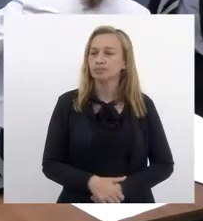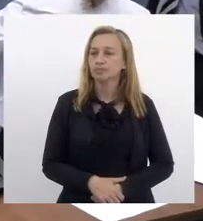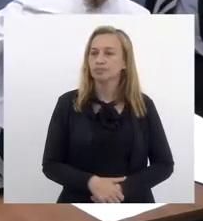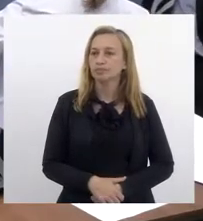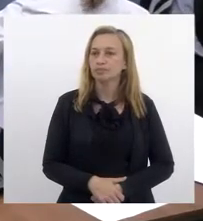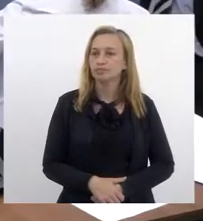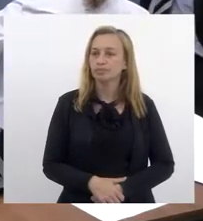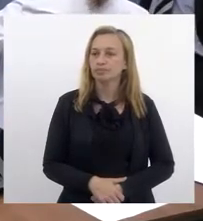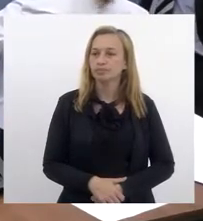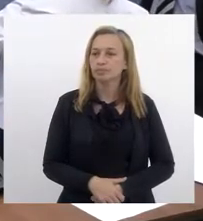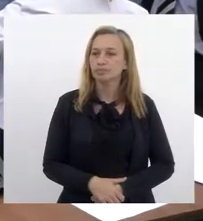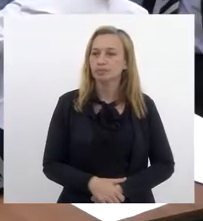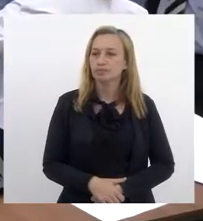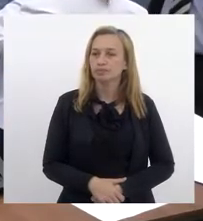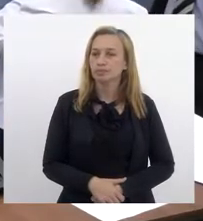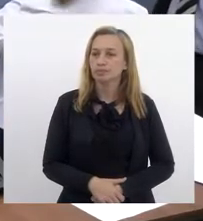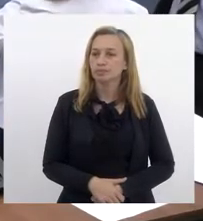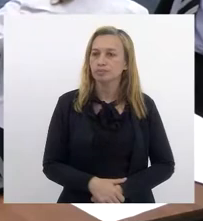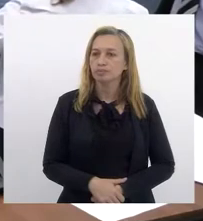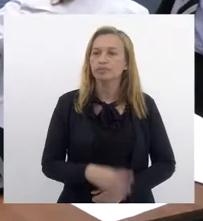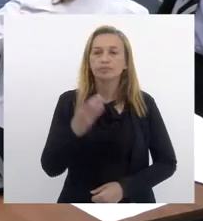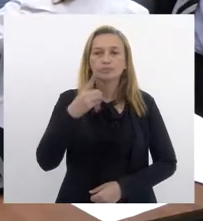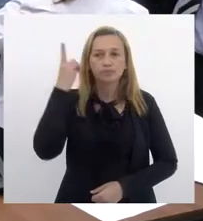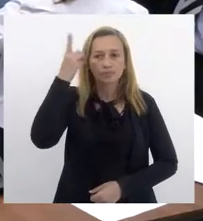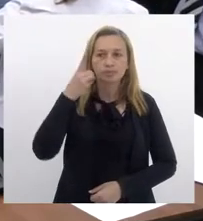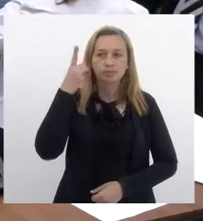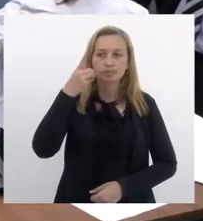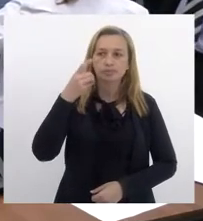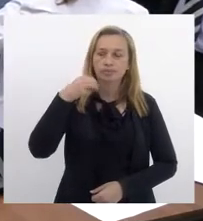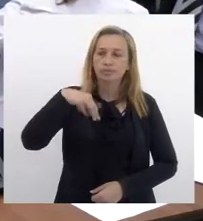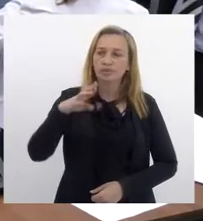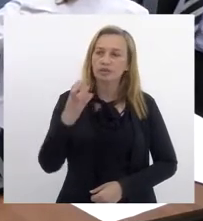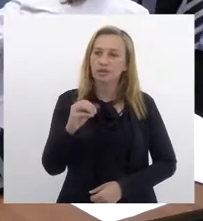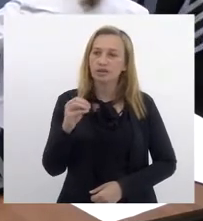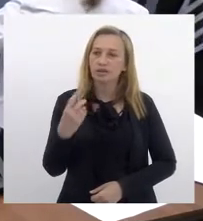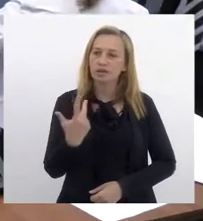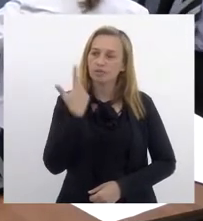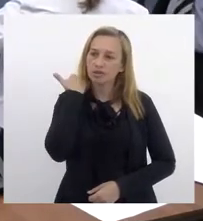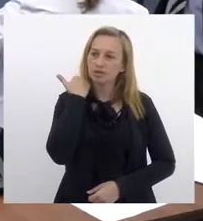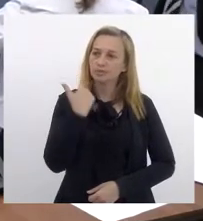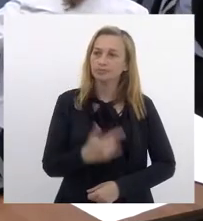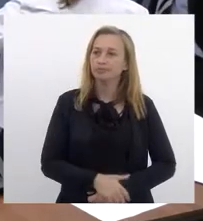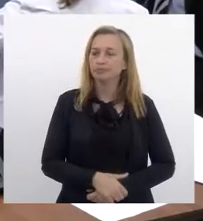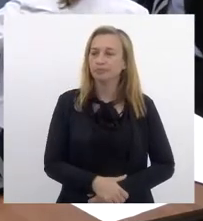Te chamo já. Tá, deputado Marcelo Cabeleireiro.